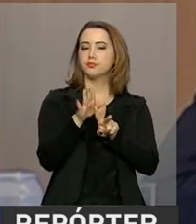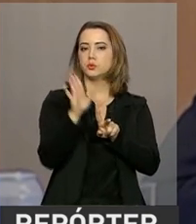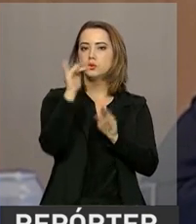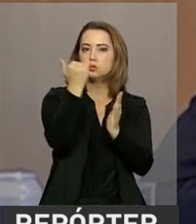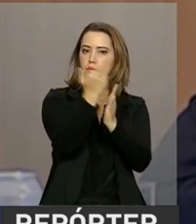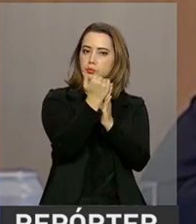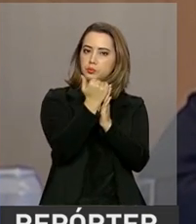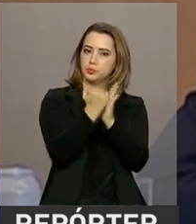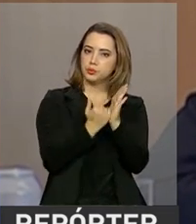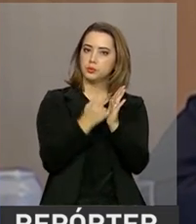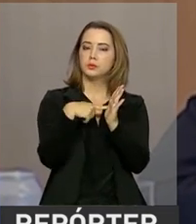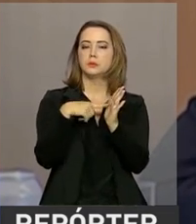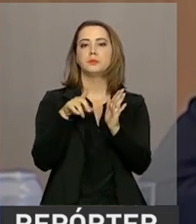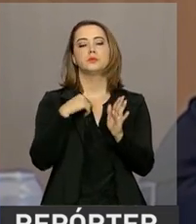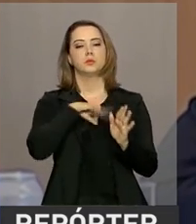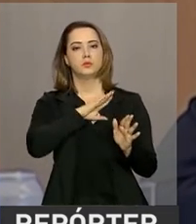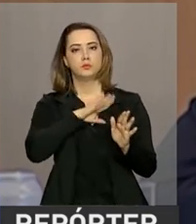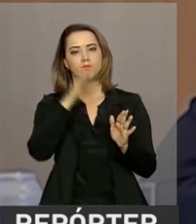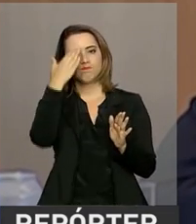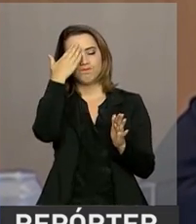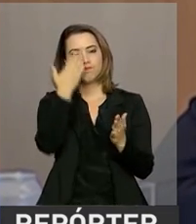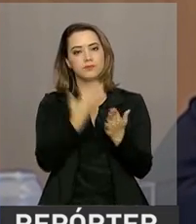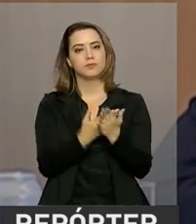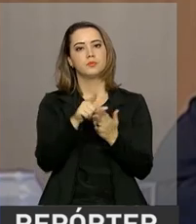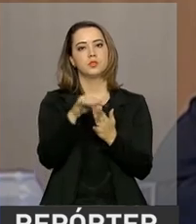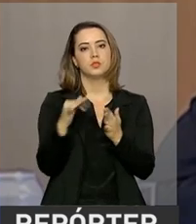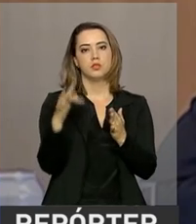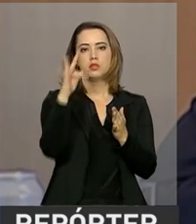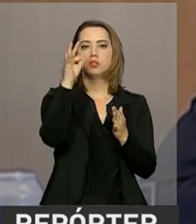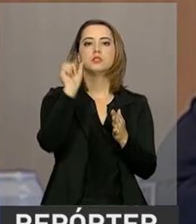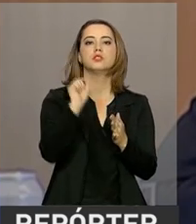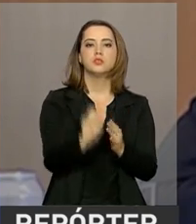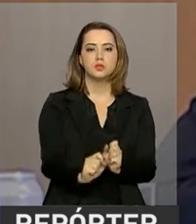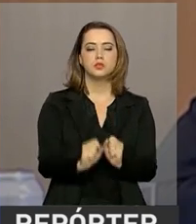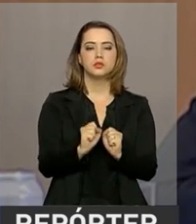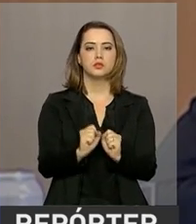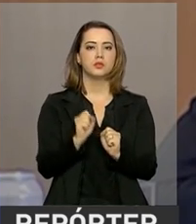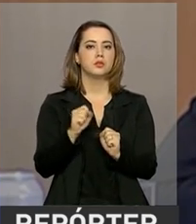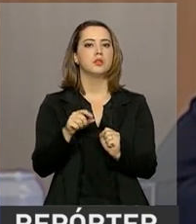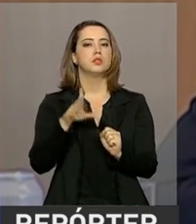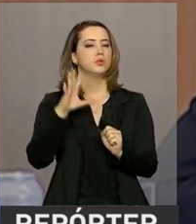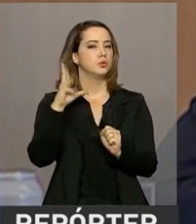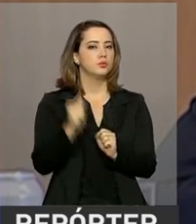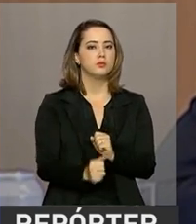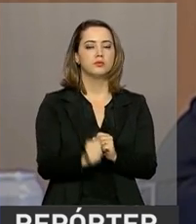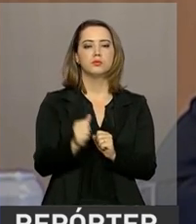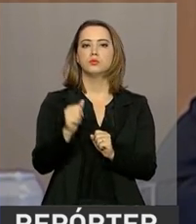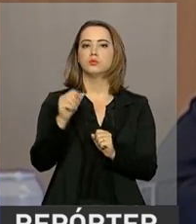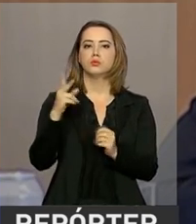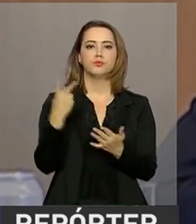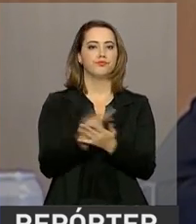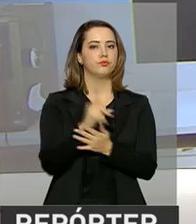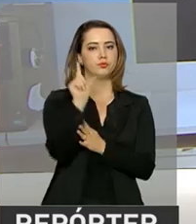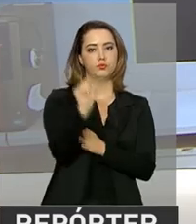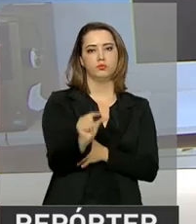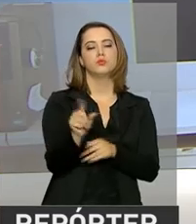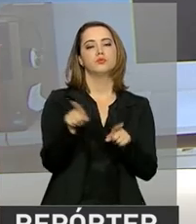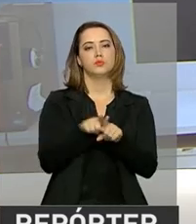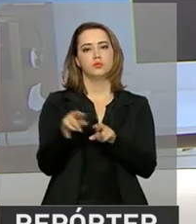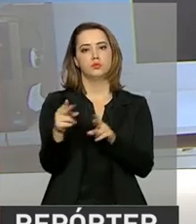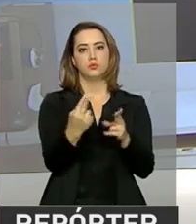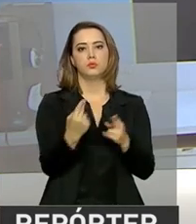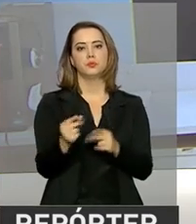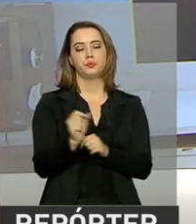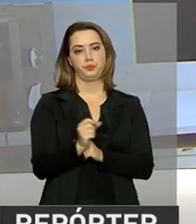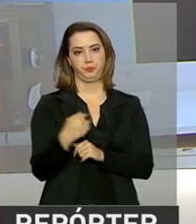acredito que as projeções de inflação de inflação tem todo tem toda tem toda a chance de cair também